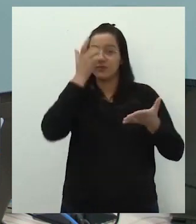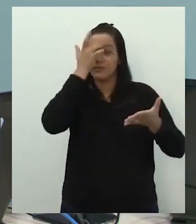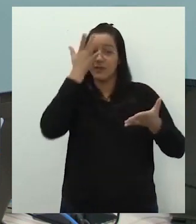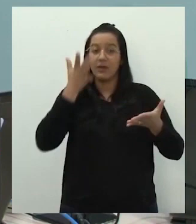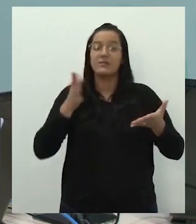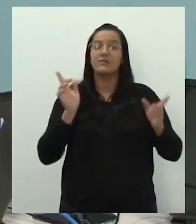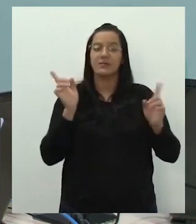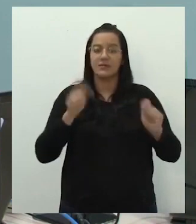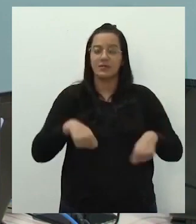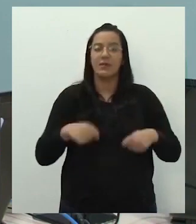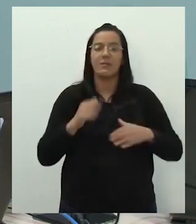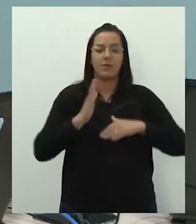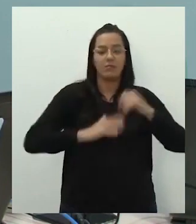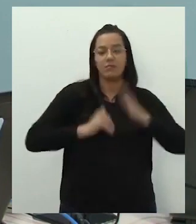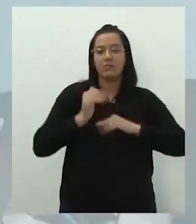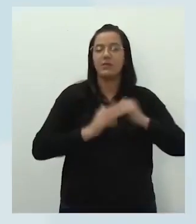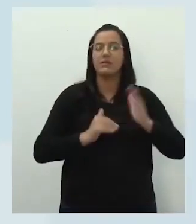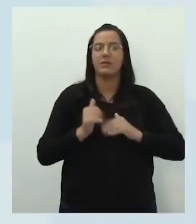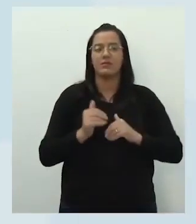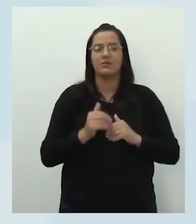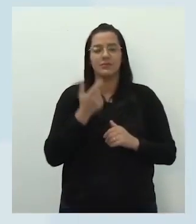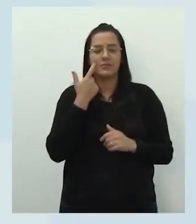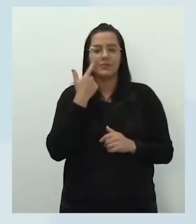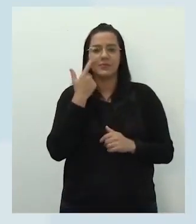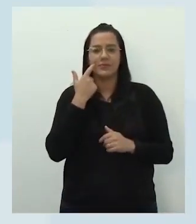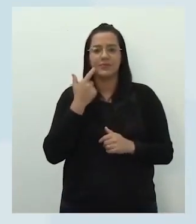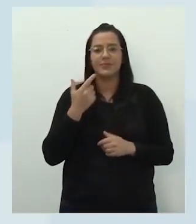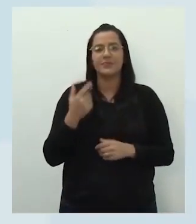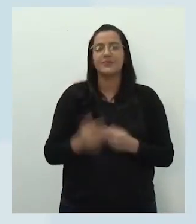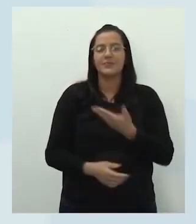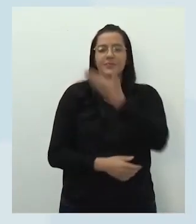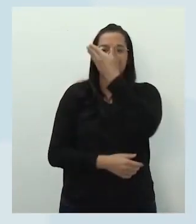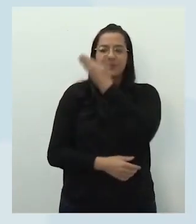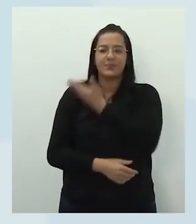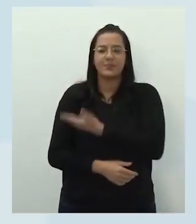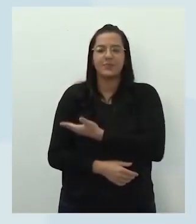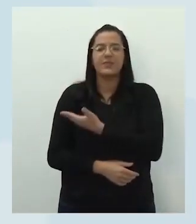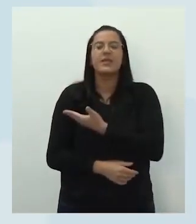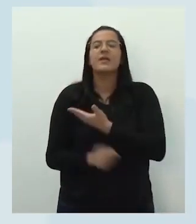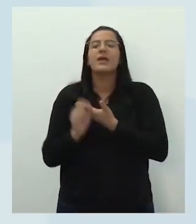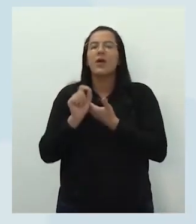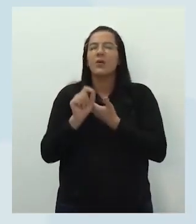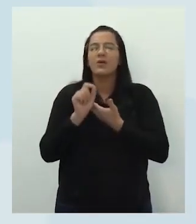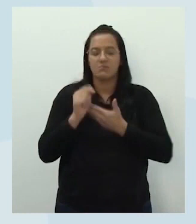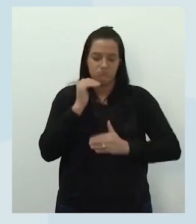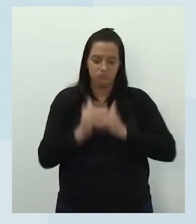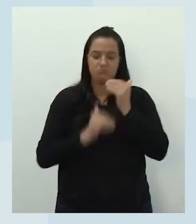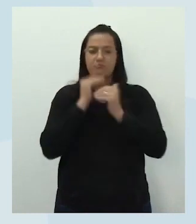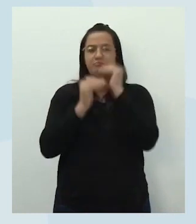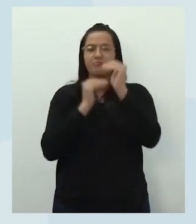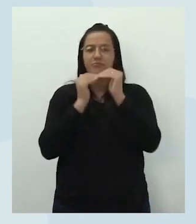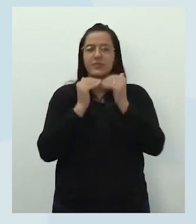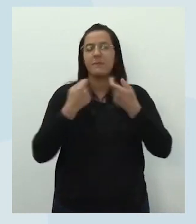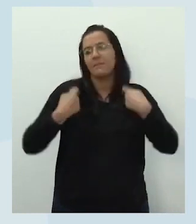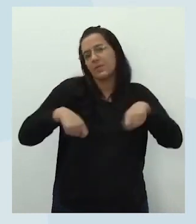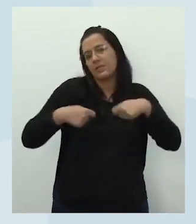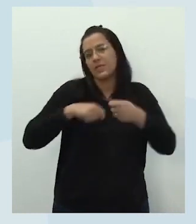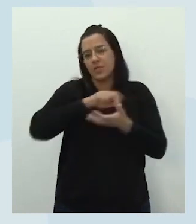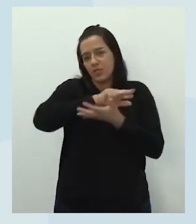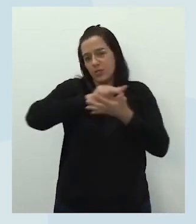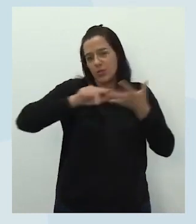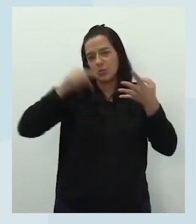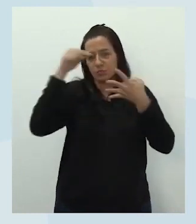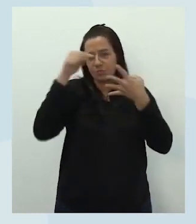envolvendo a habilidade proposta. Então, vamos lá. Para desenvolver essa atividade, é preciso de alguns materiais.